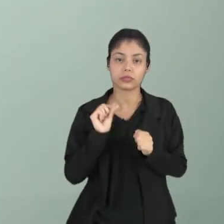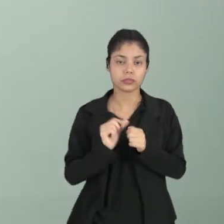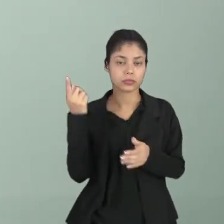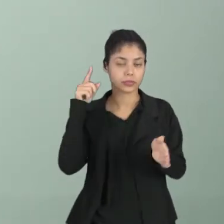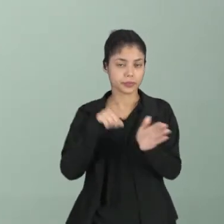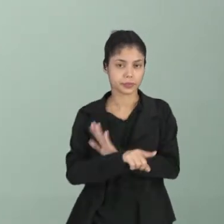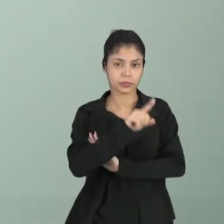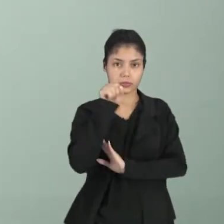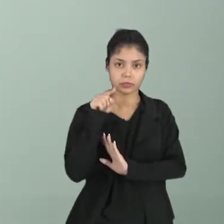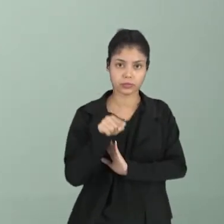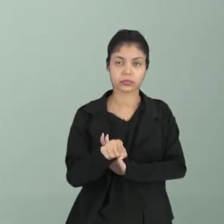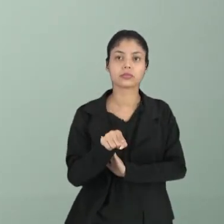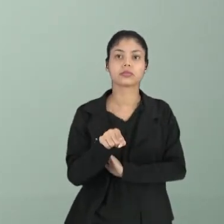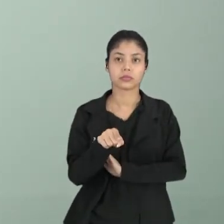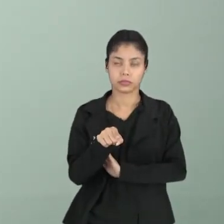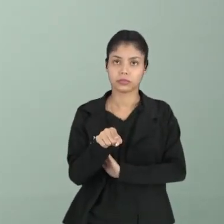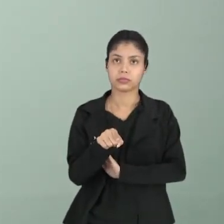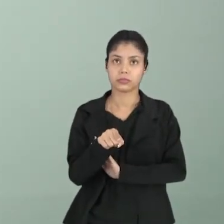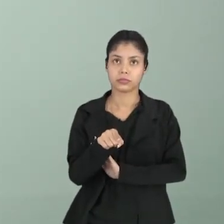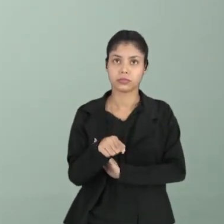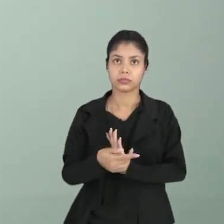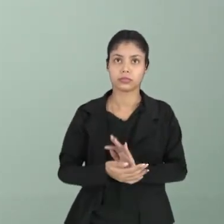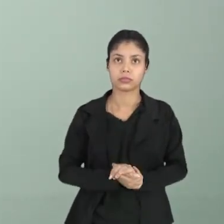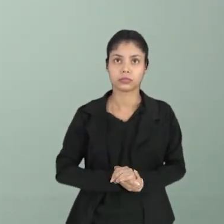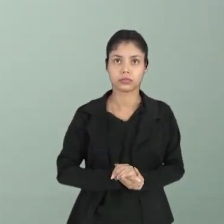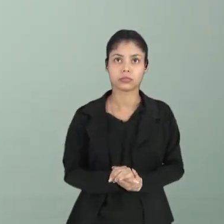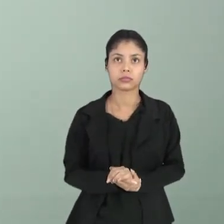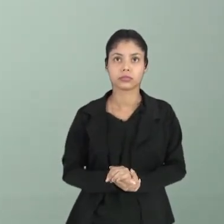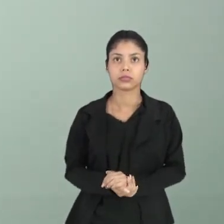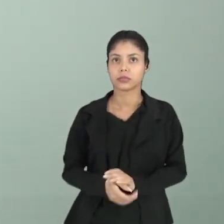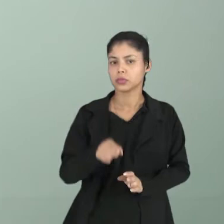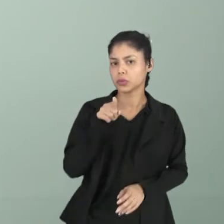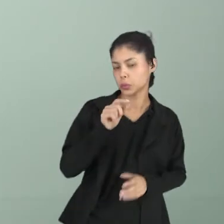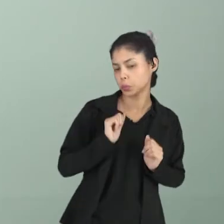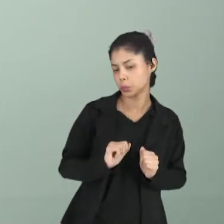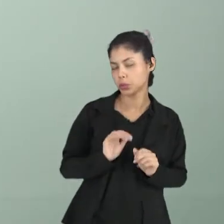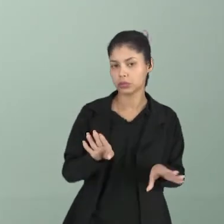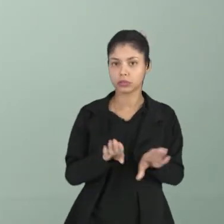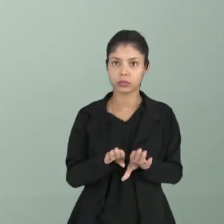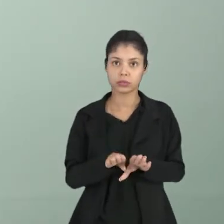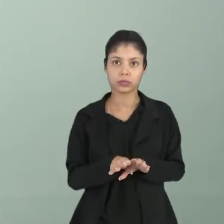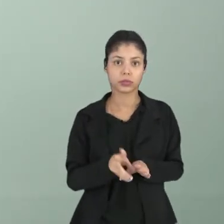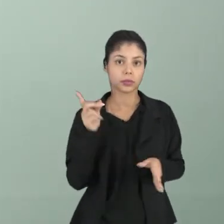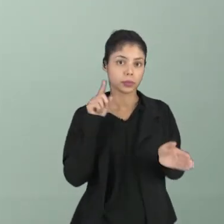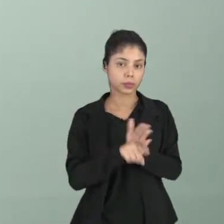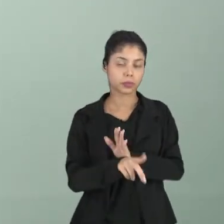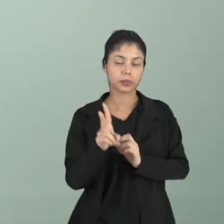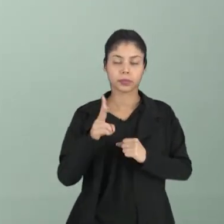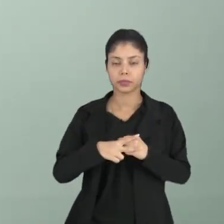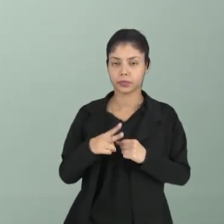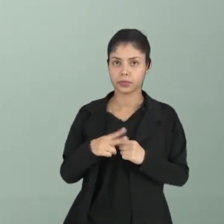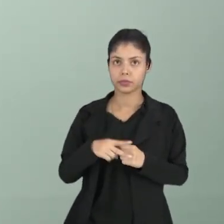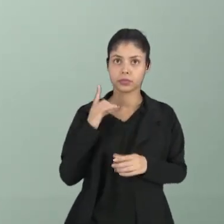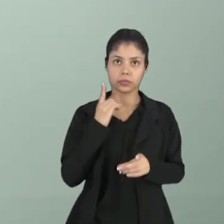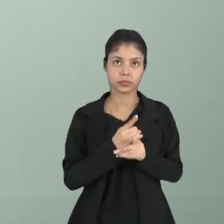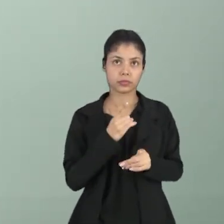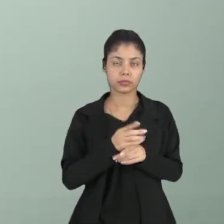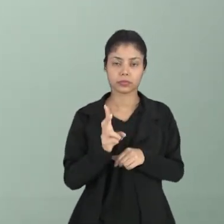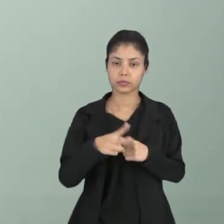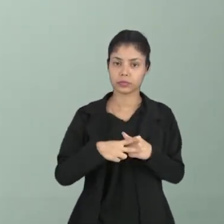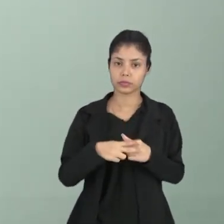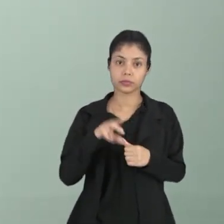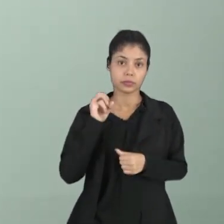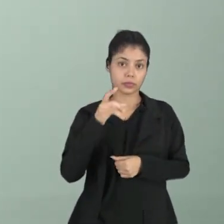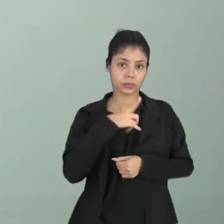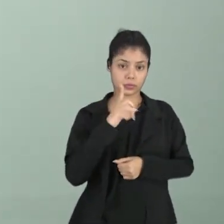podemos identificar pela pergunta, tá? Você também pode fazer perguntas para o verbo, para se identificar